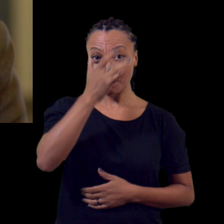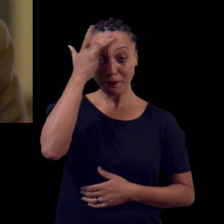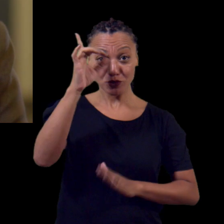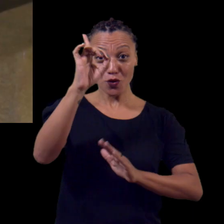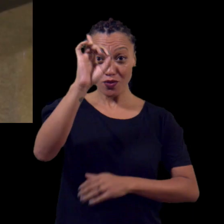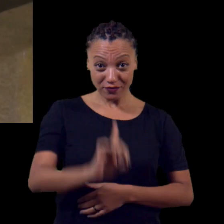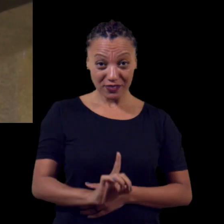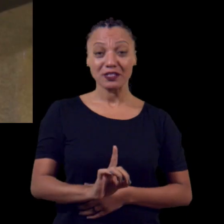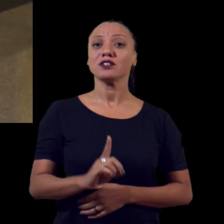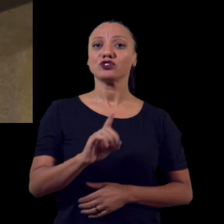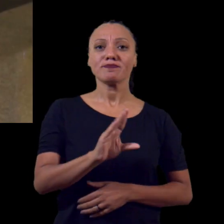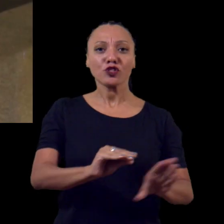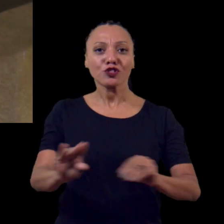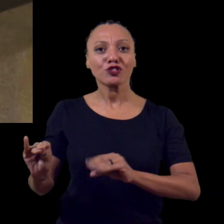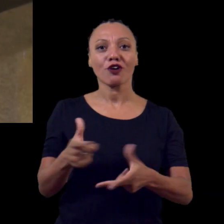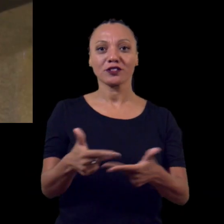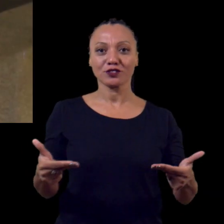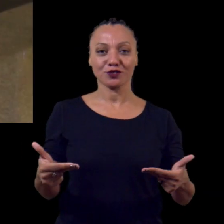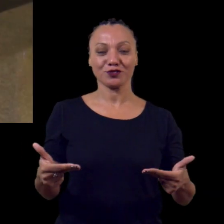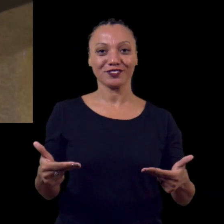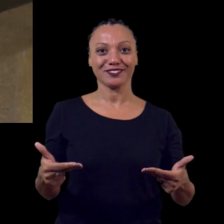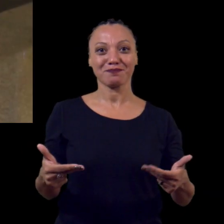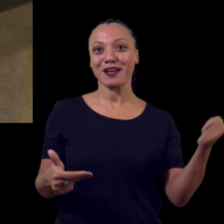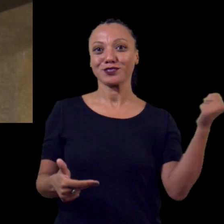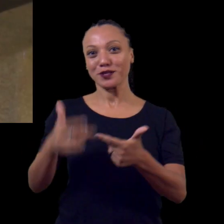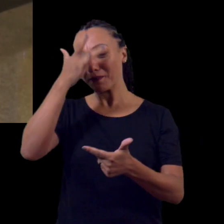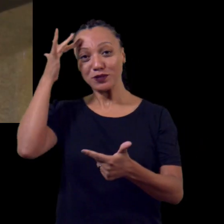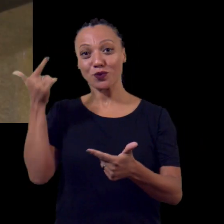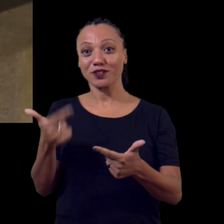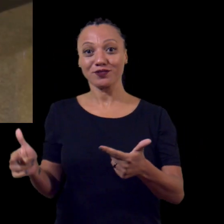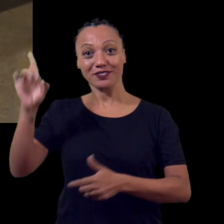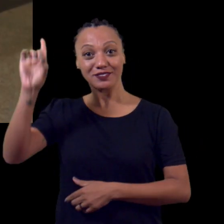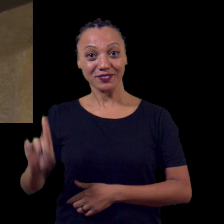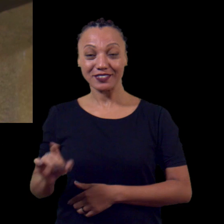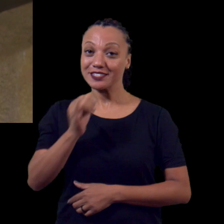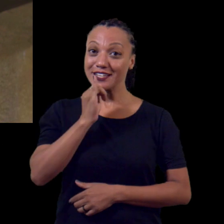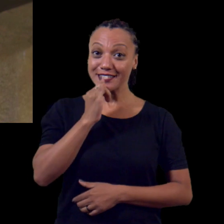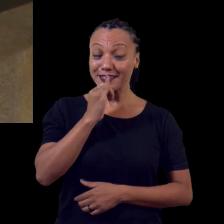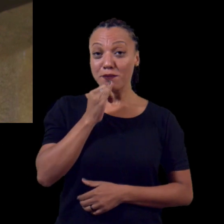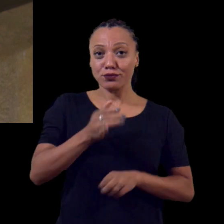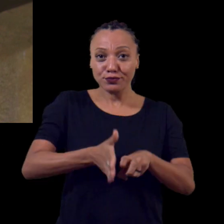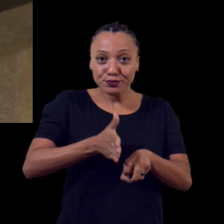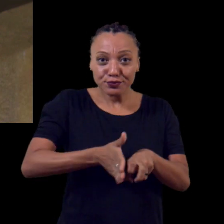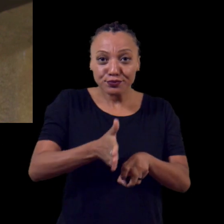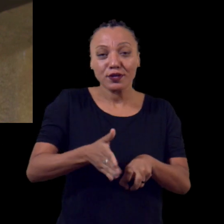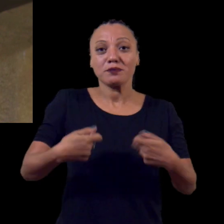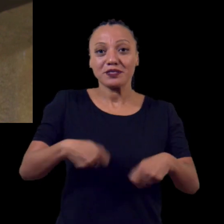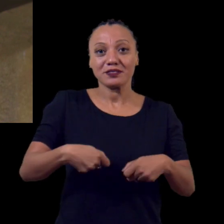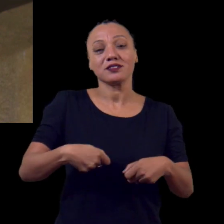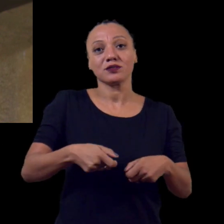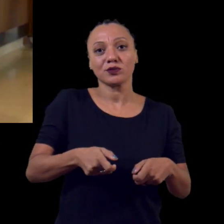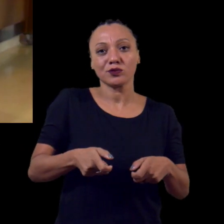deficiência, ela toca nas superfícies mais do que uma pessoa sem deficiência, né? Eu preciso me deslocar para o vaso sanitário, então eu